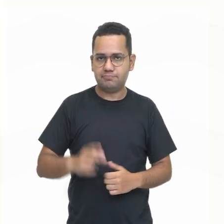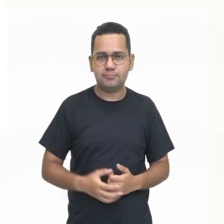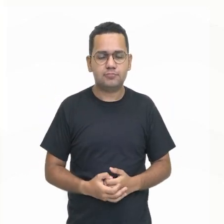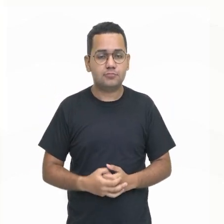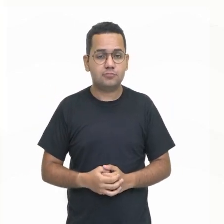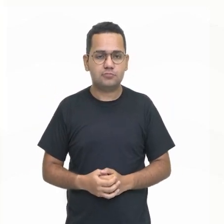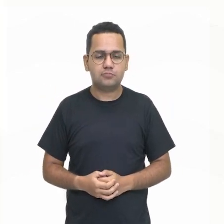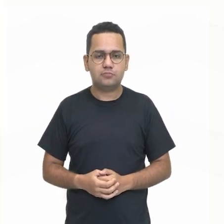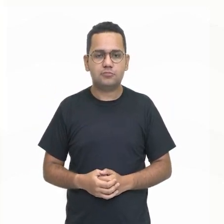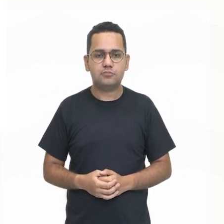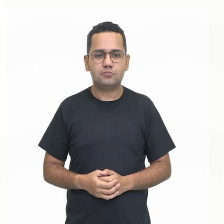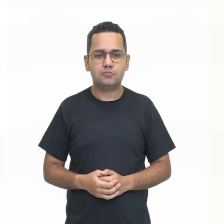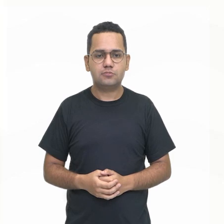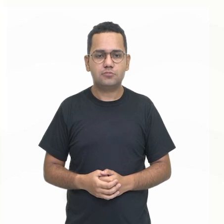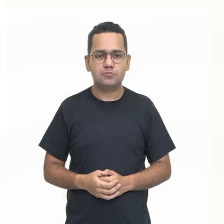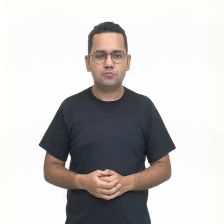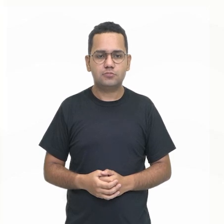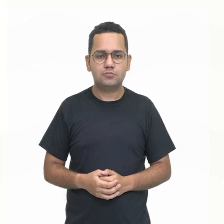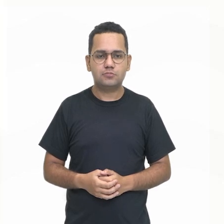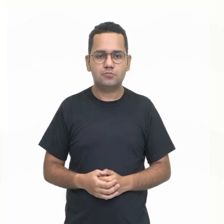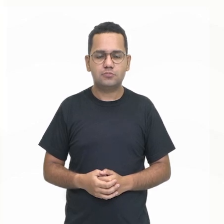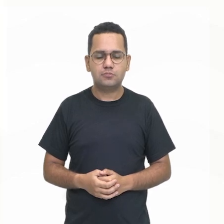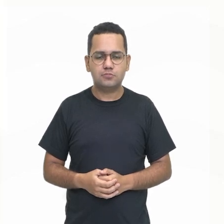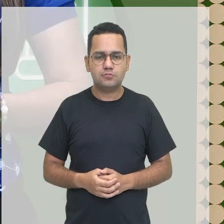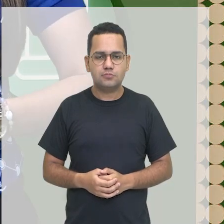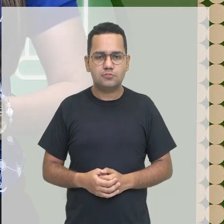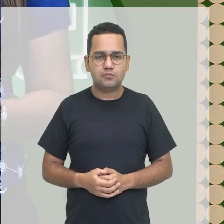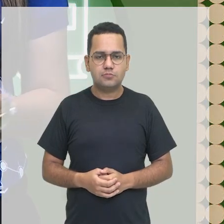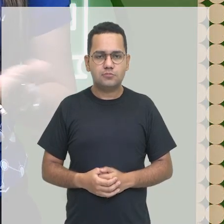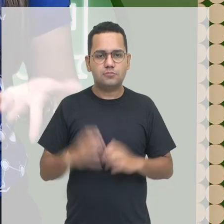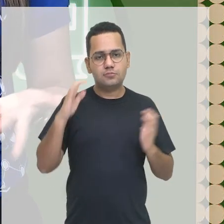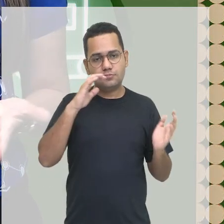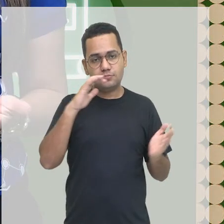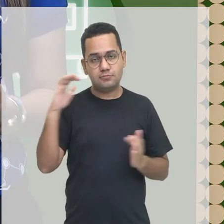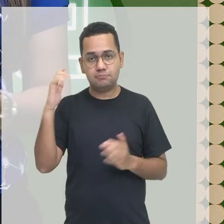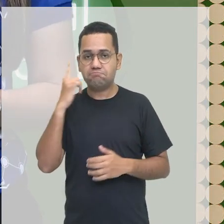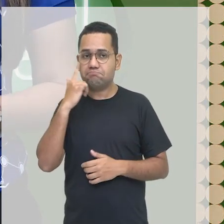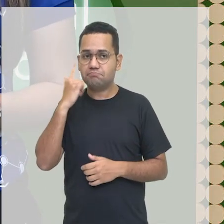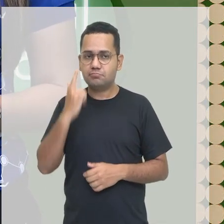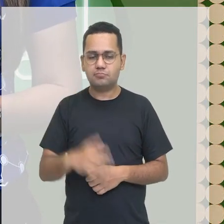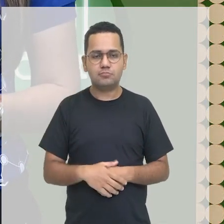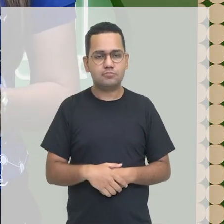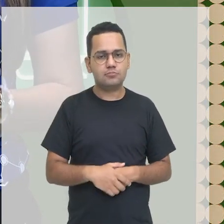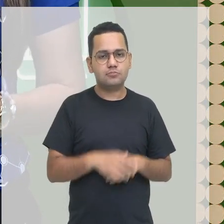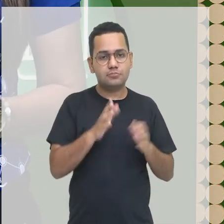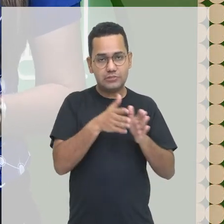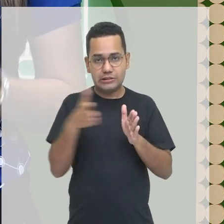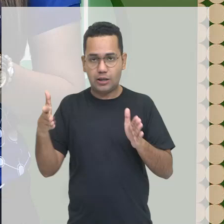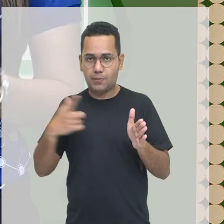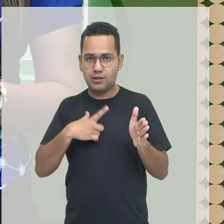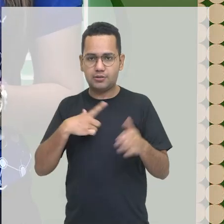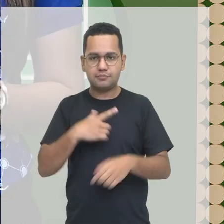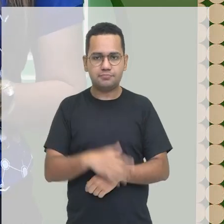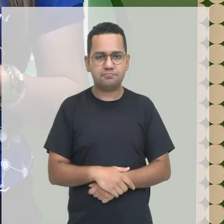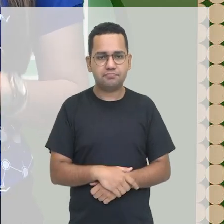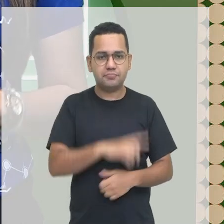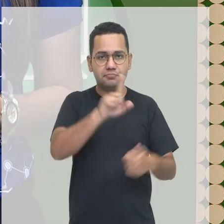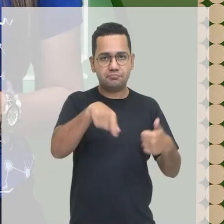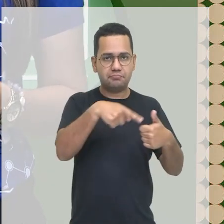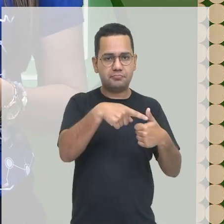pouquinho sobre as etapas, né, da evolução. Então, nós temos aí os